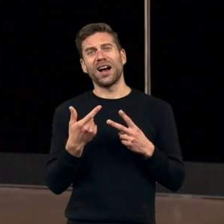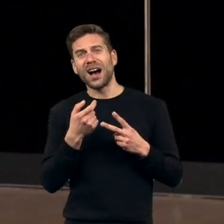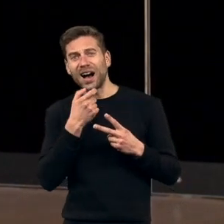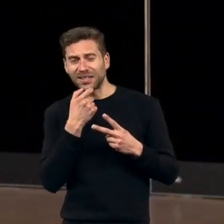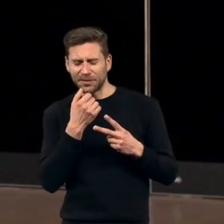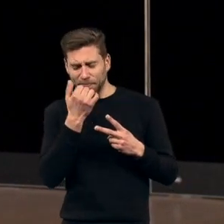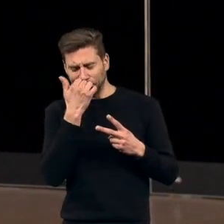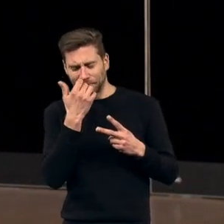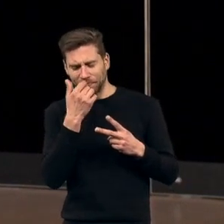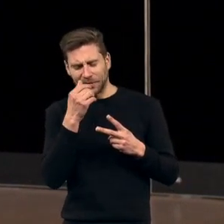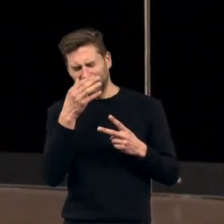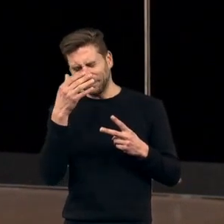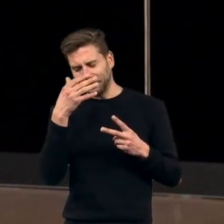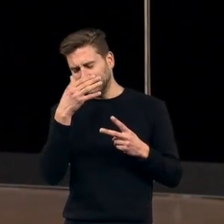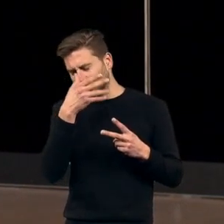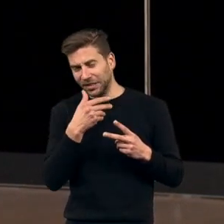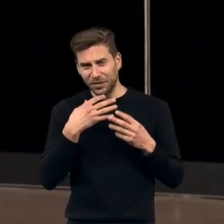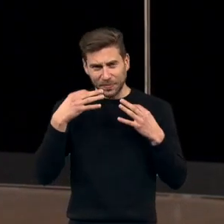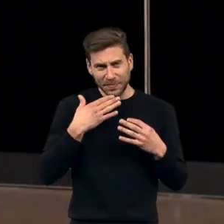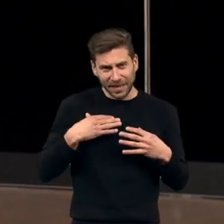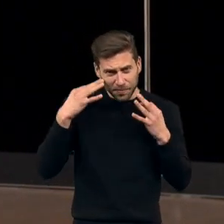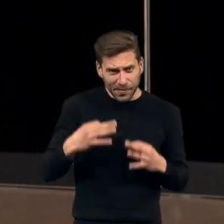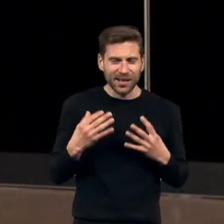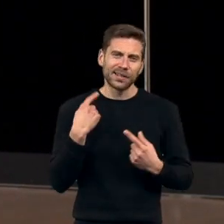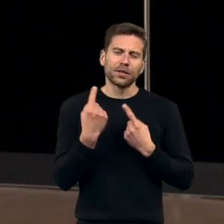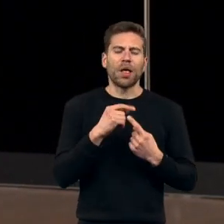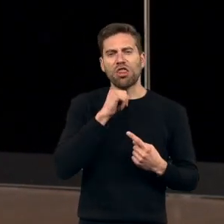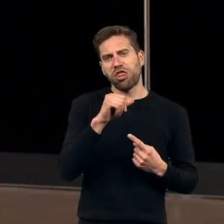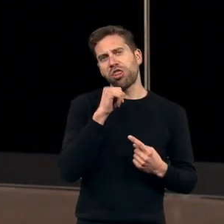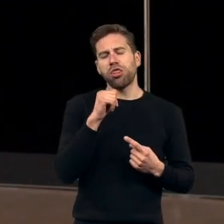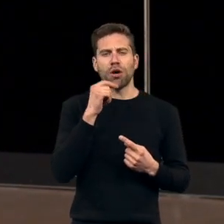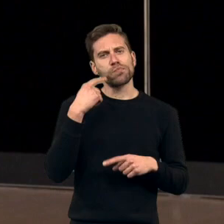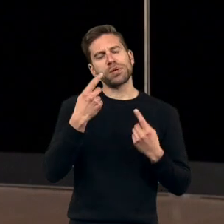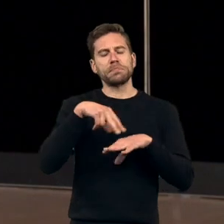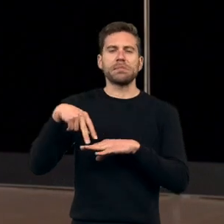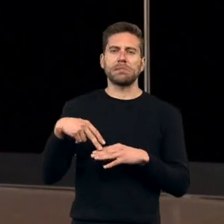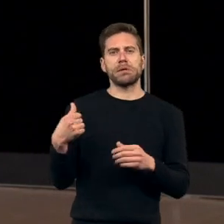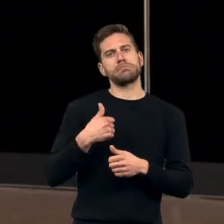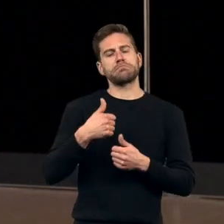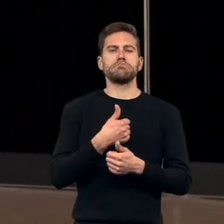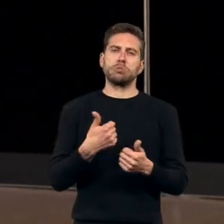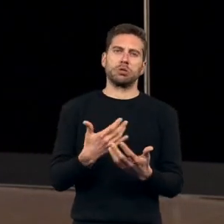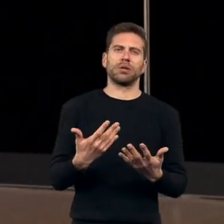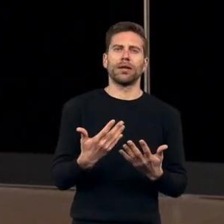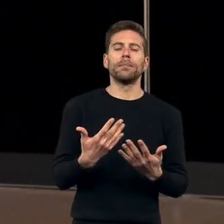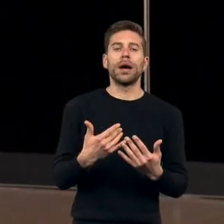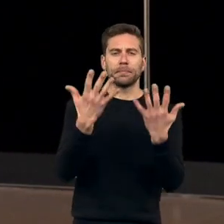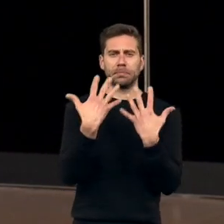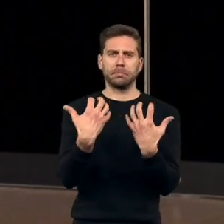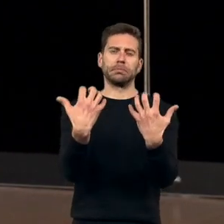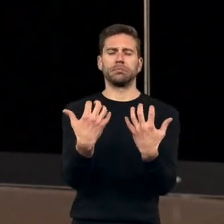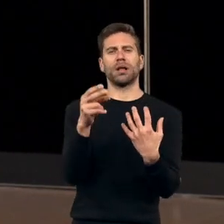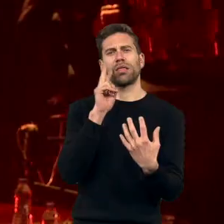muito mal, mas há uma vez ou outra que já tem corrido assim menos bem. O público, na verdade, não tem essa percepção, mas nem sempre para mim